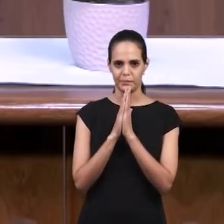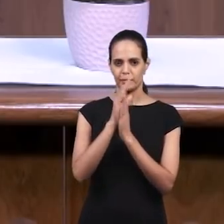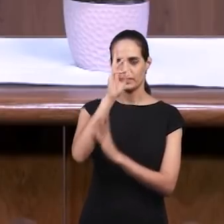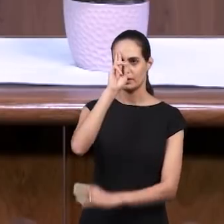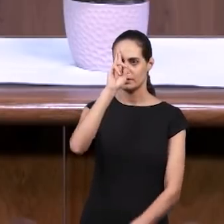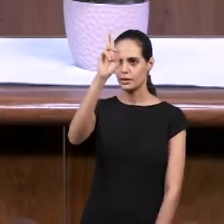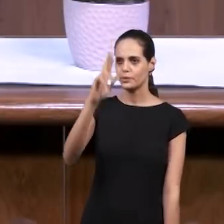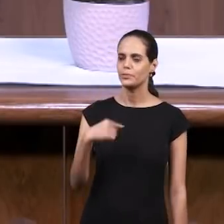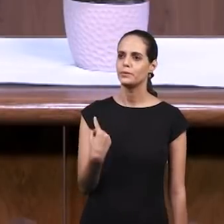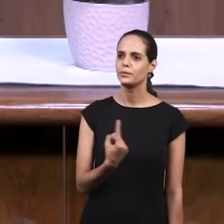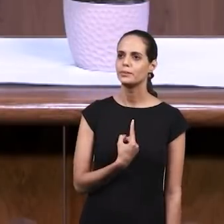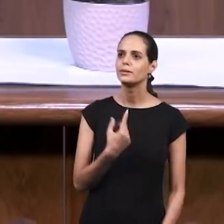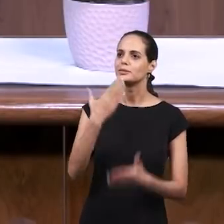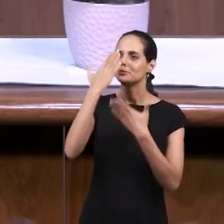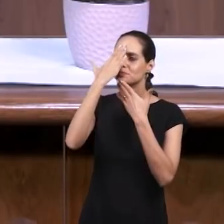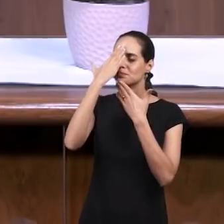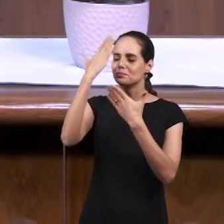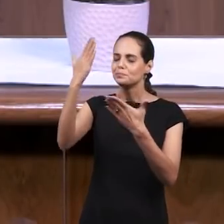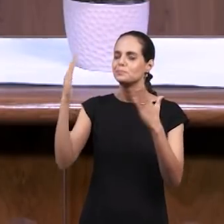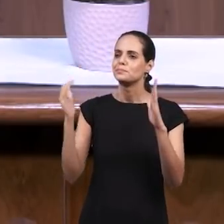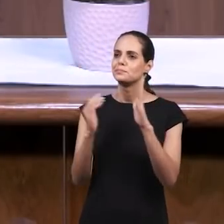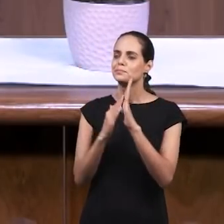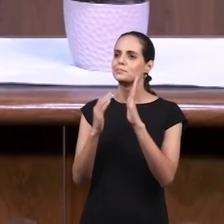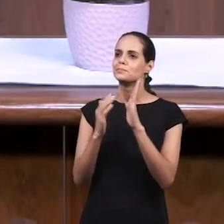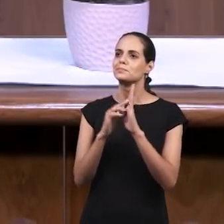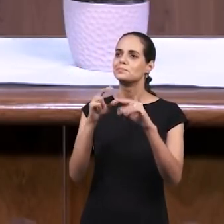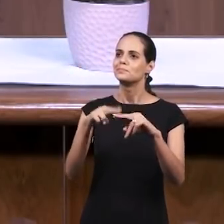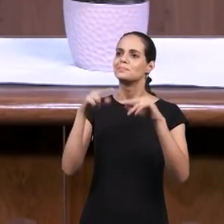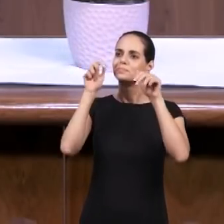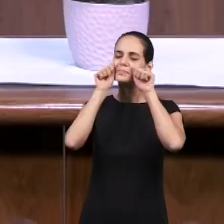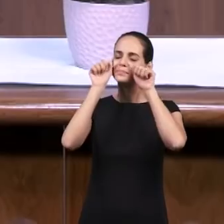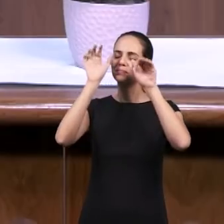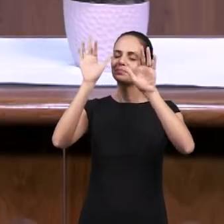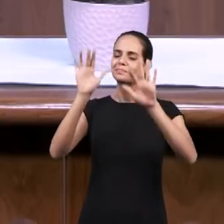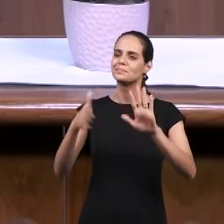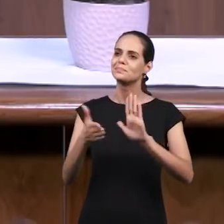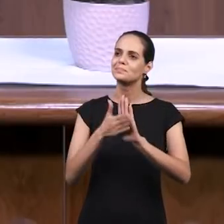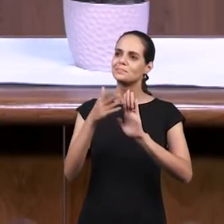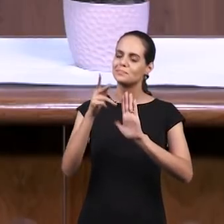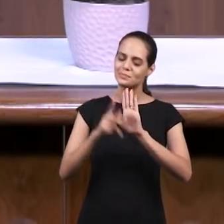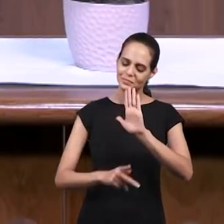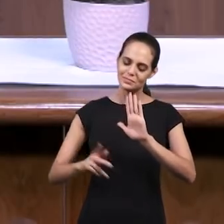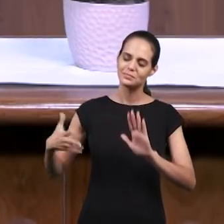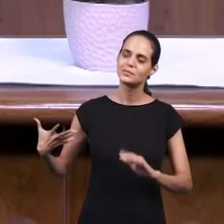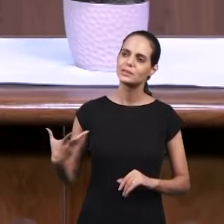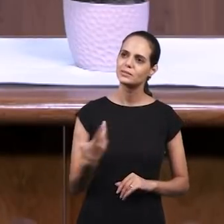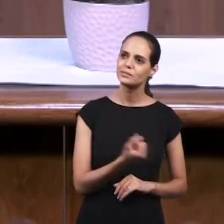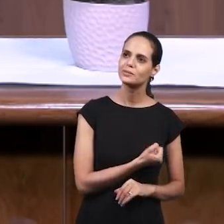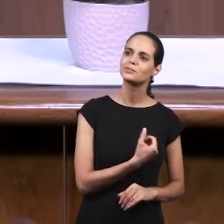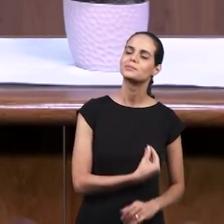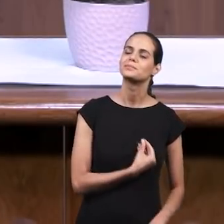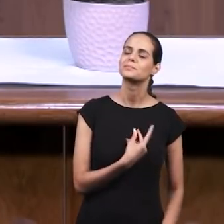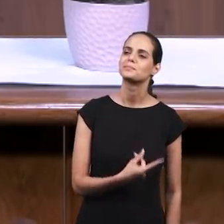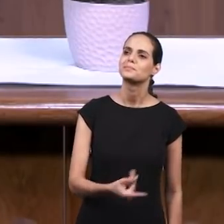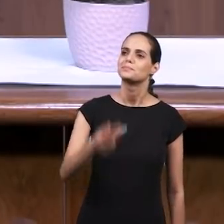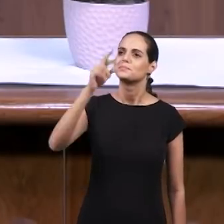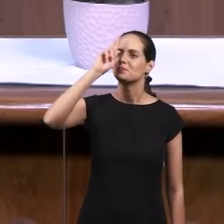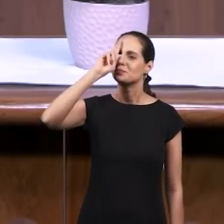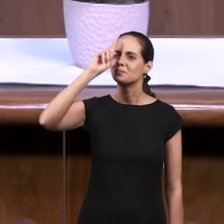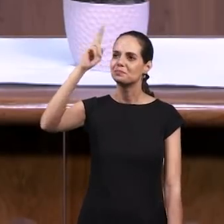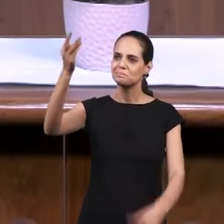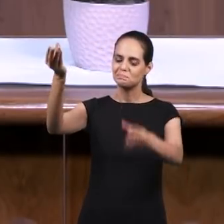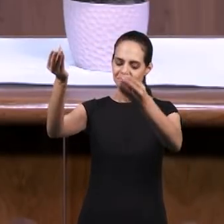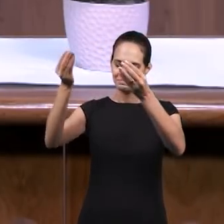orar. Senhor, nós te louvamos pela Tua bênção e por este projeto maravilhoso de vida eterna que o Senhor